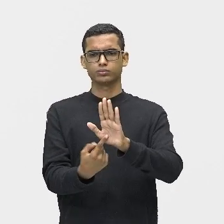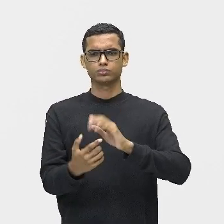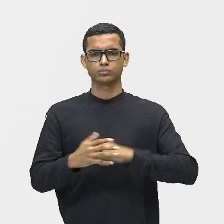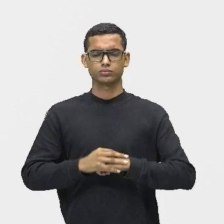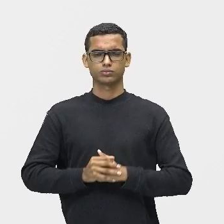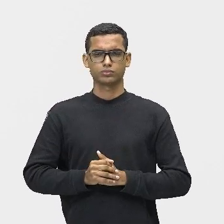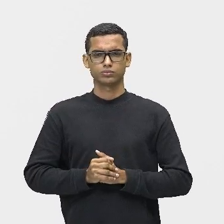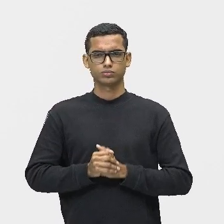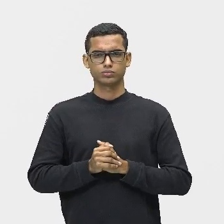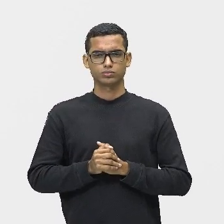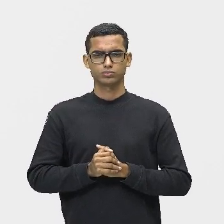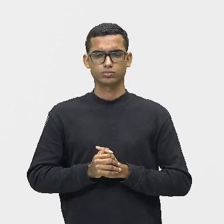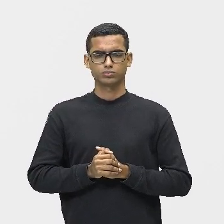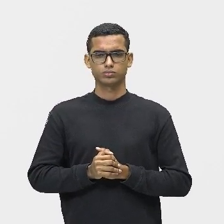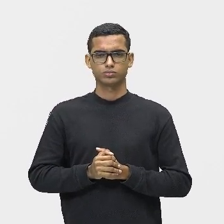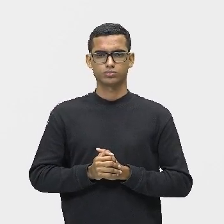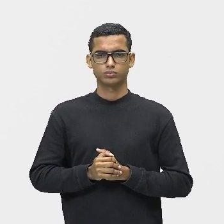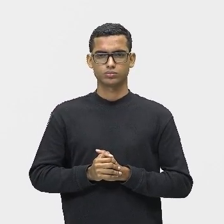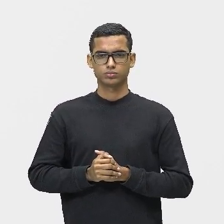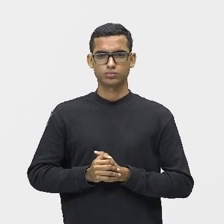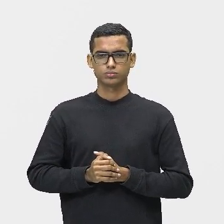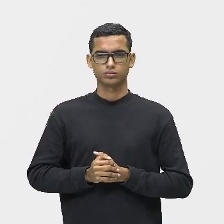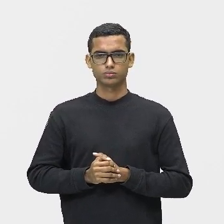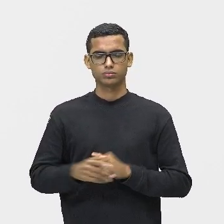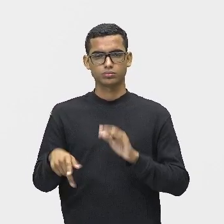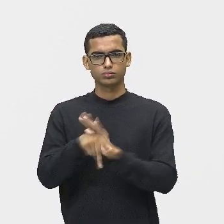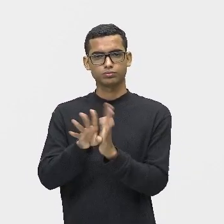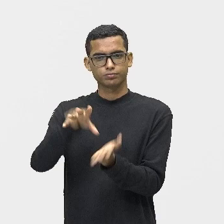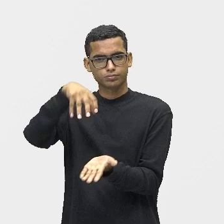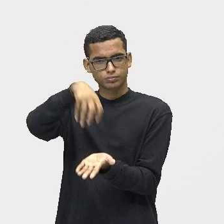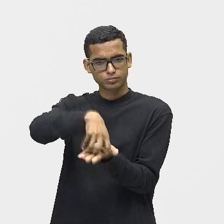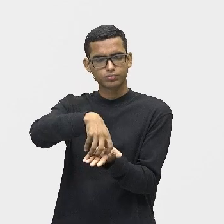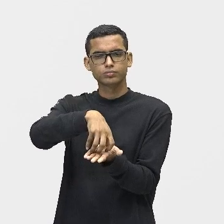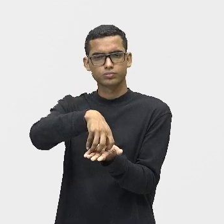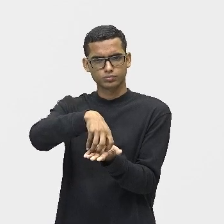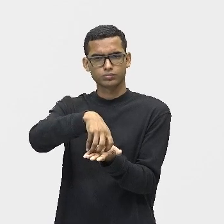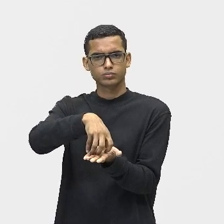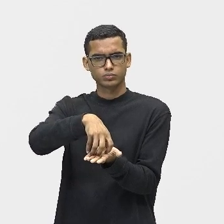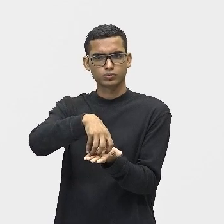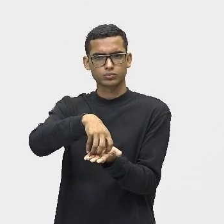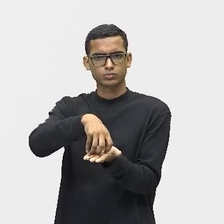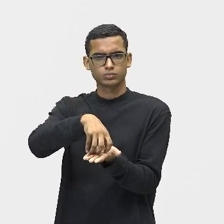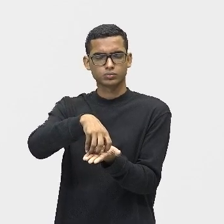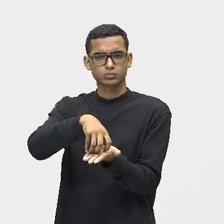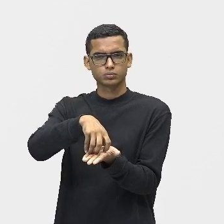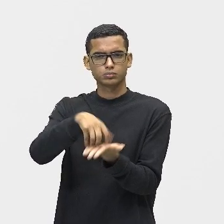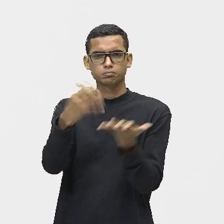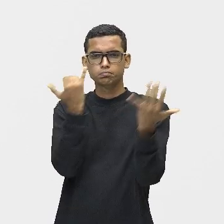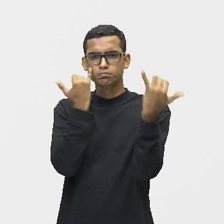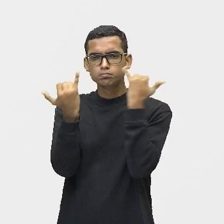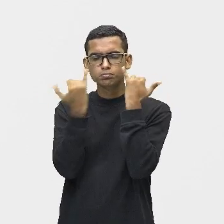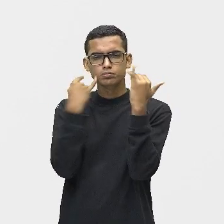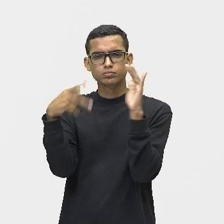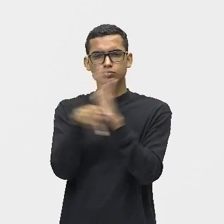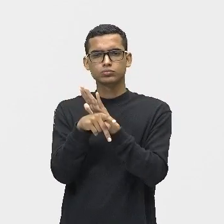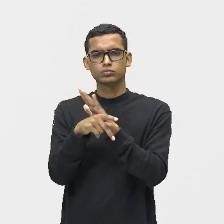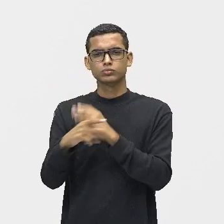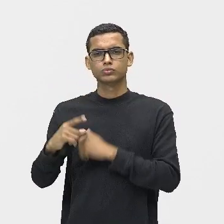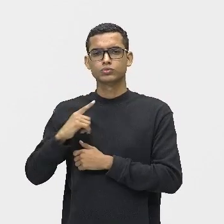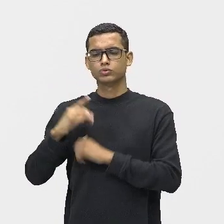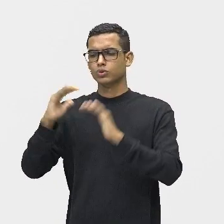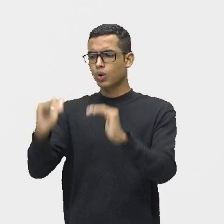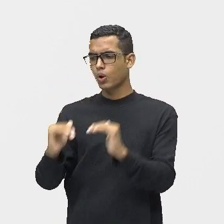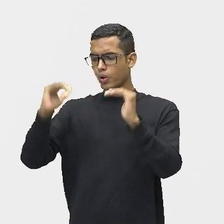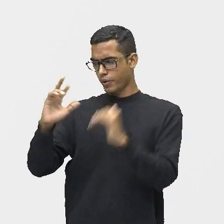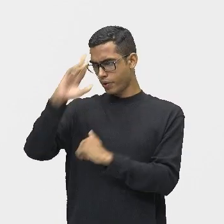de uma academia conceituada. Então ela apresenta para a gente aí um dado, ou seja, um argumento de autoridade. A Academia Americana